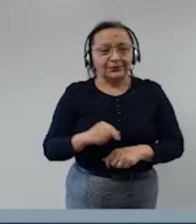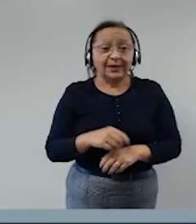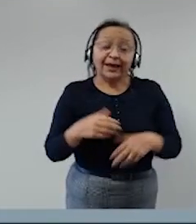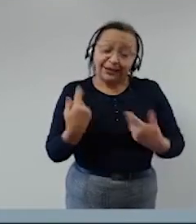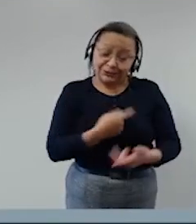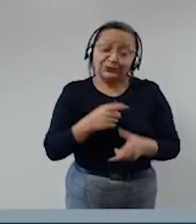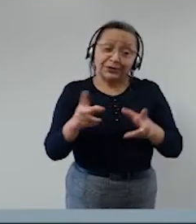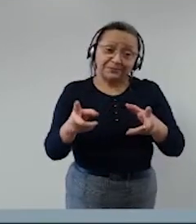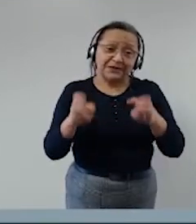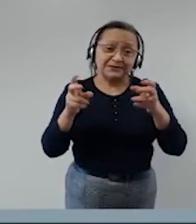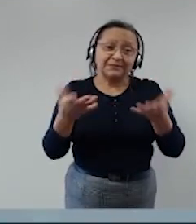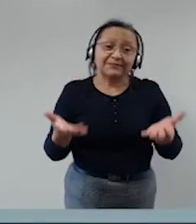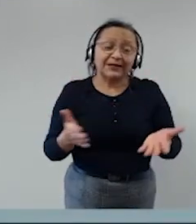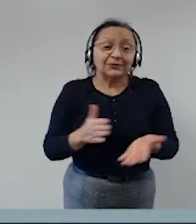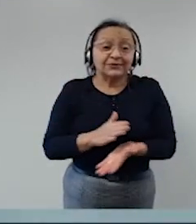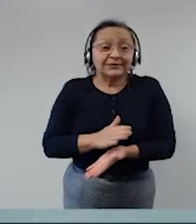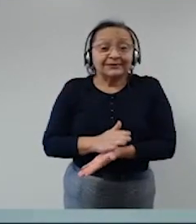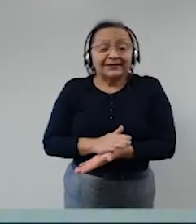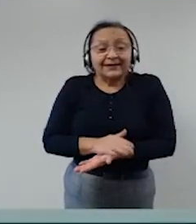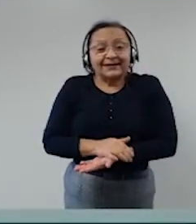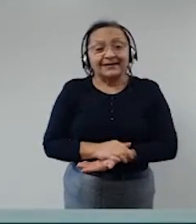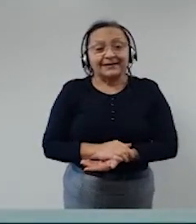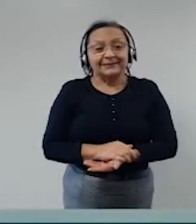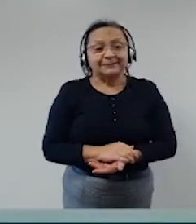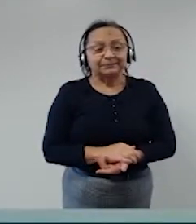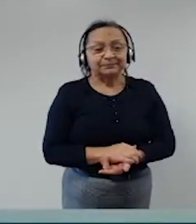percebemos. E aí, sem querer ser repetitiva,